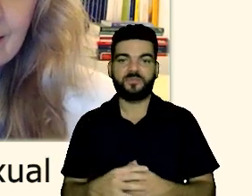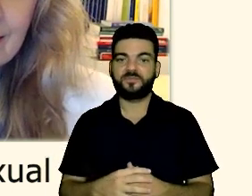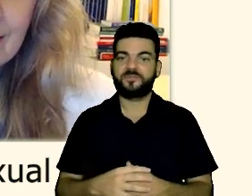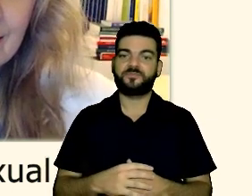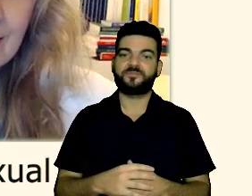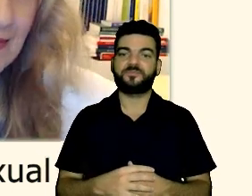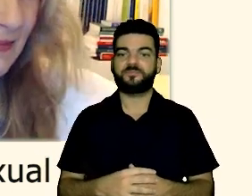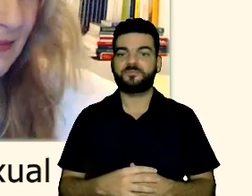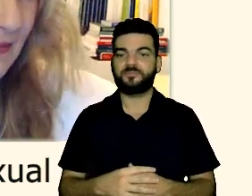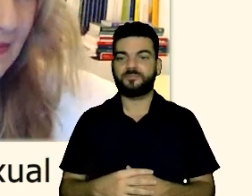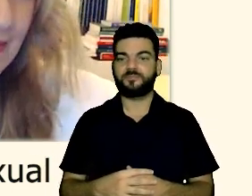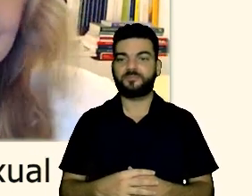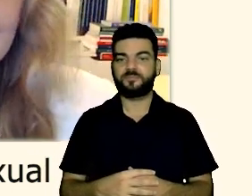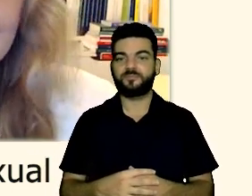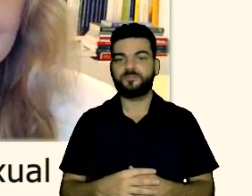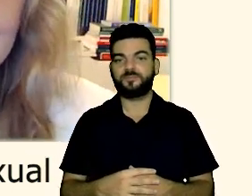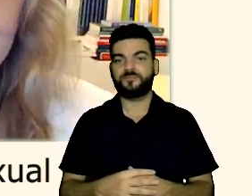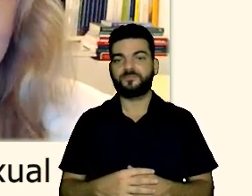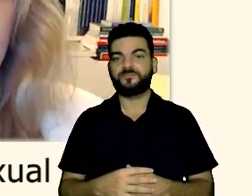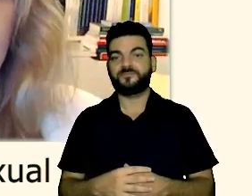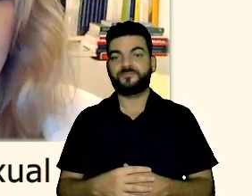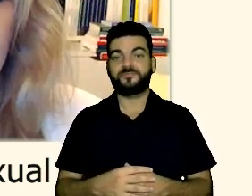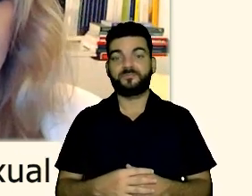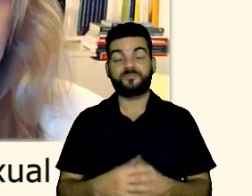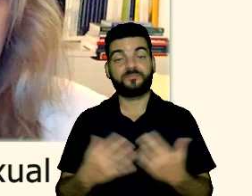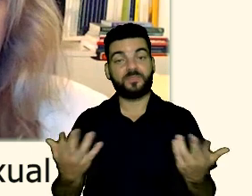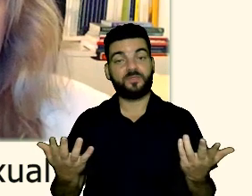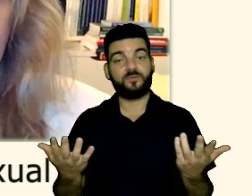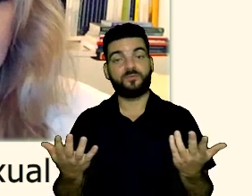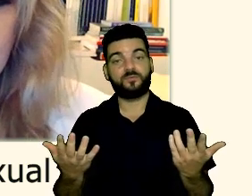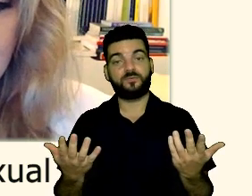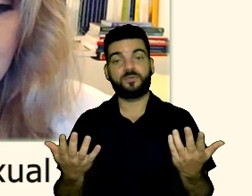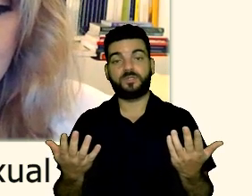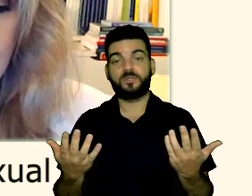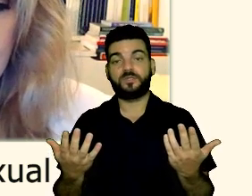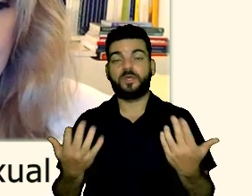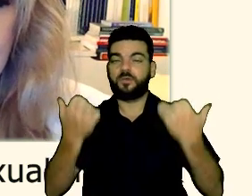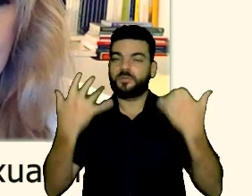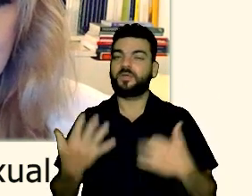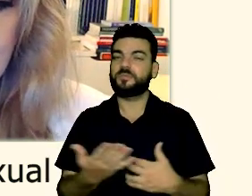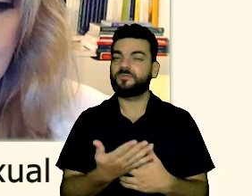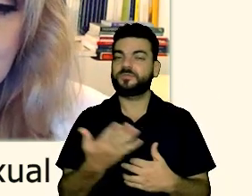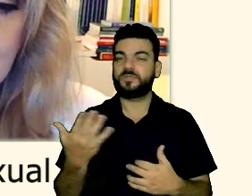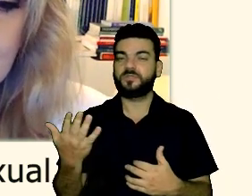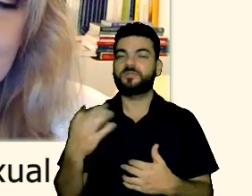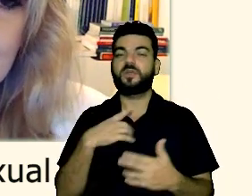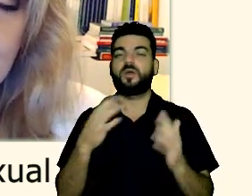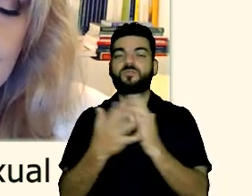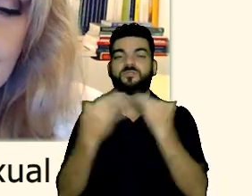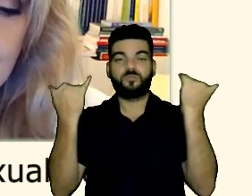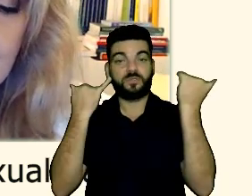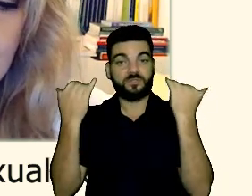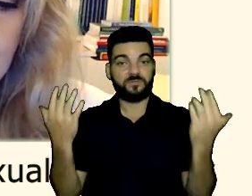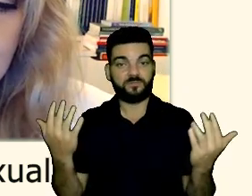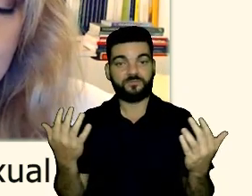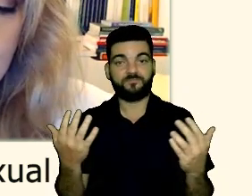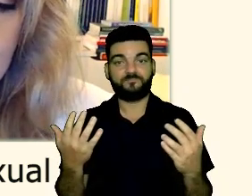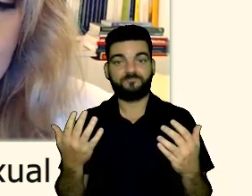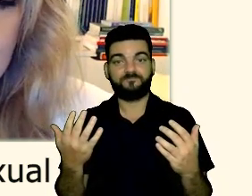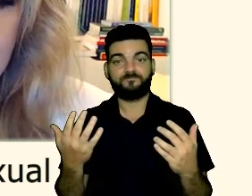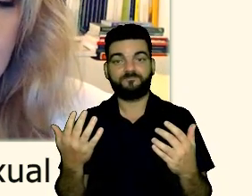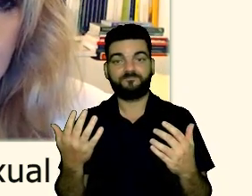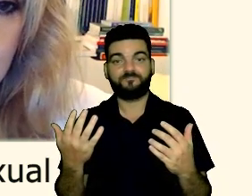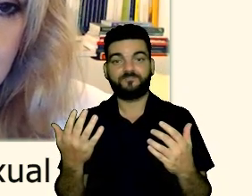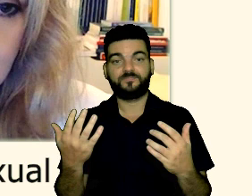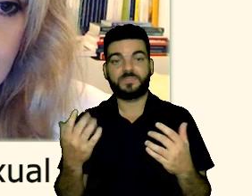nos juizados e mesmo no administrativo, não têm consciência da situação de assédio que começa a se estabelecer na relação de trabalho,